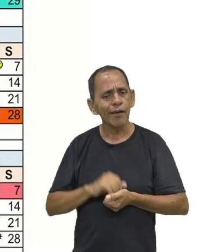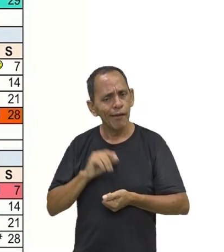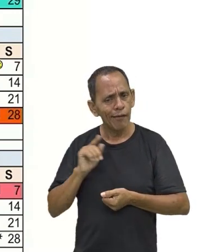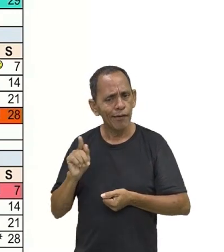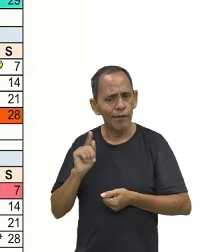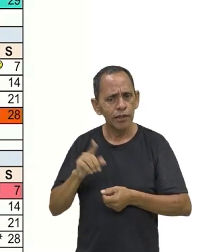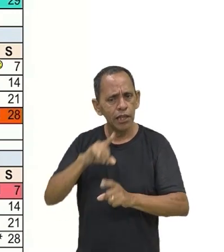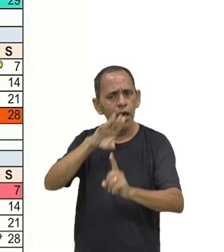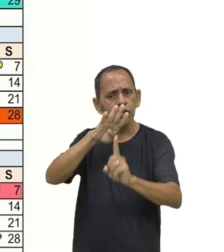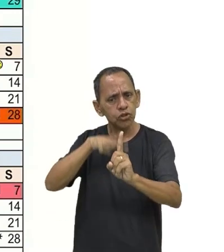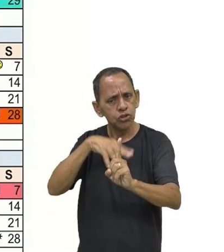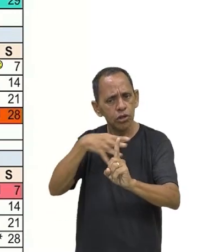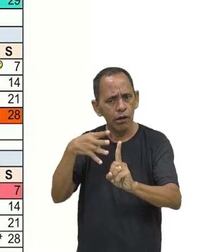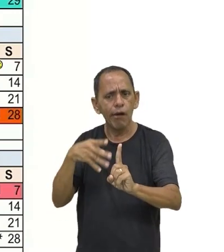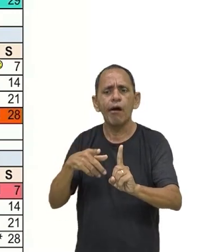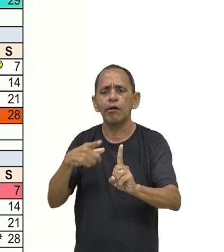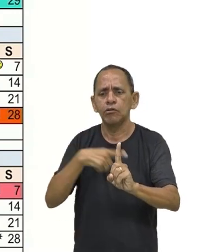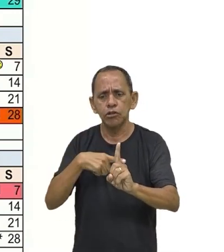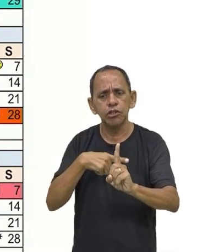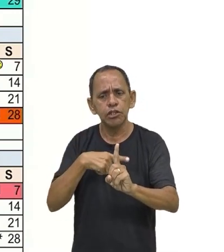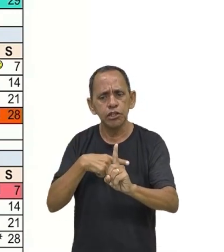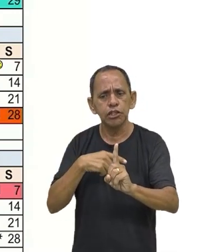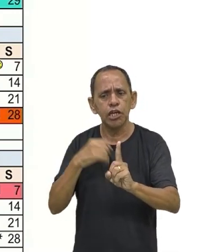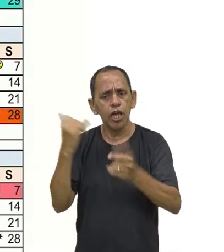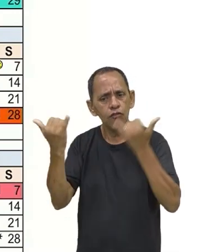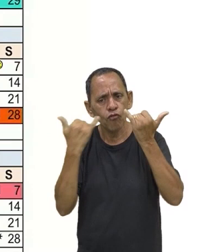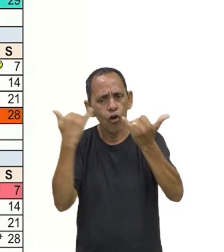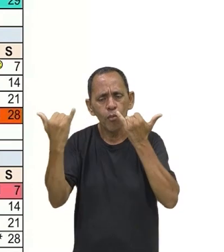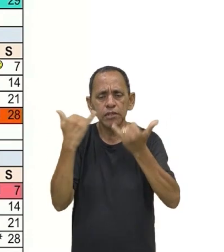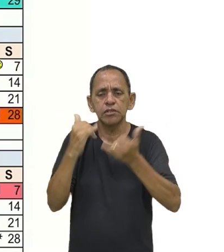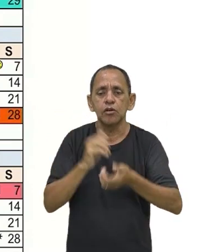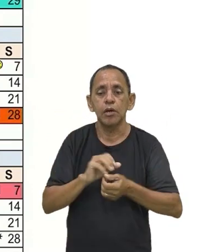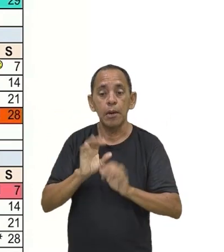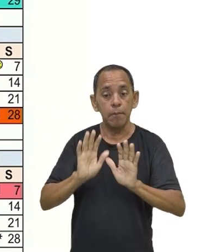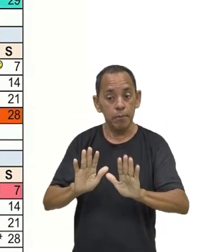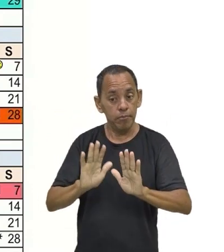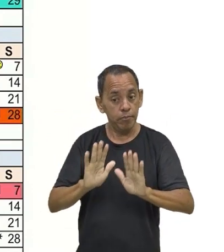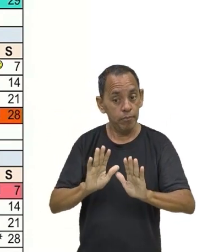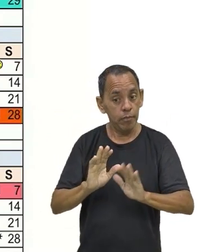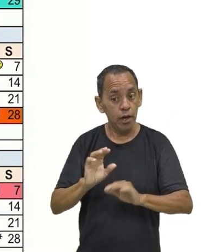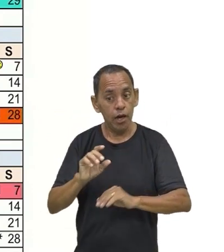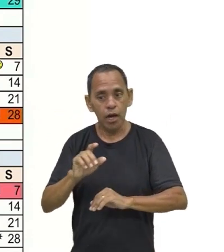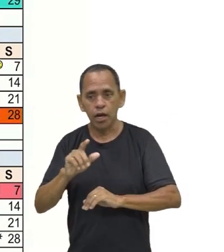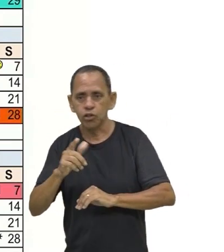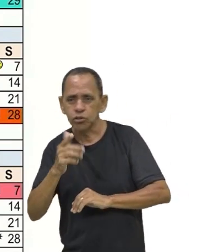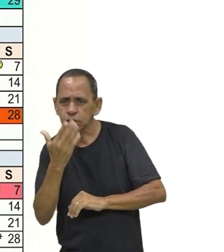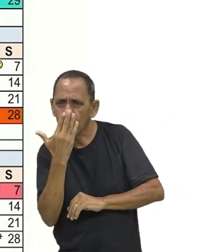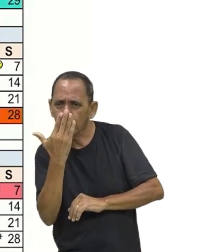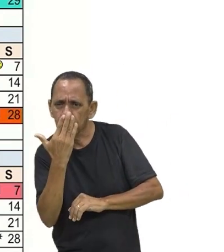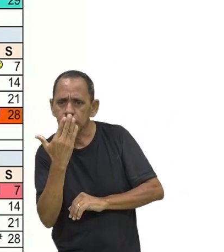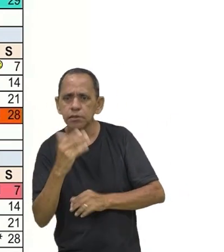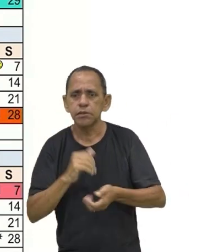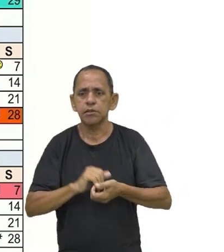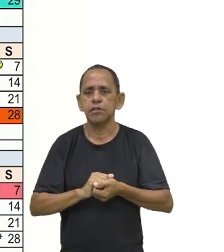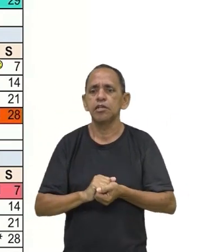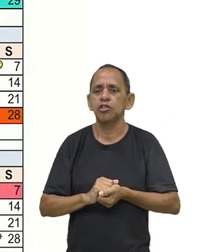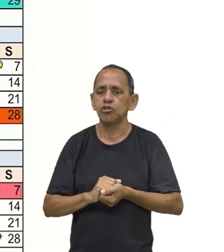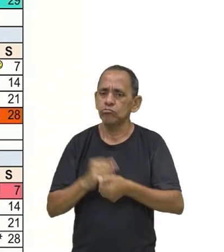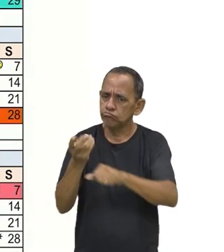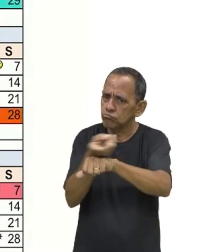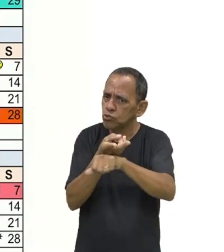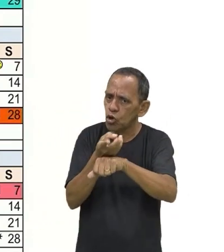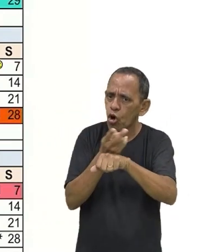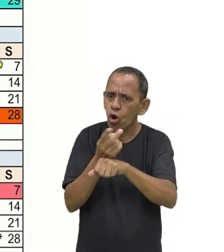dúvidas. Assim como se não estiver aparecendo também, essas datas vocês têm como sinalizar, olha, no calendário está aparecendo tal data, mas não